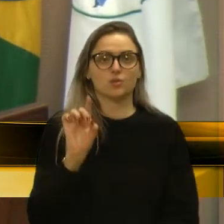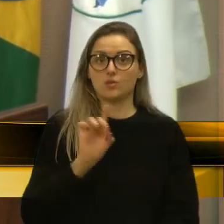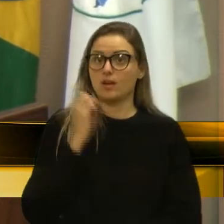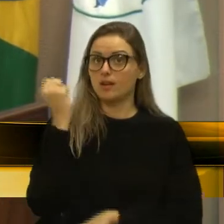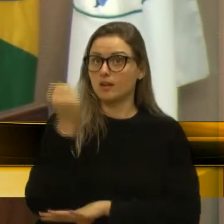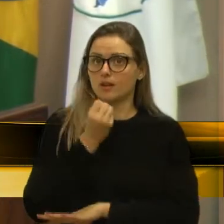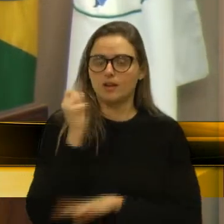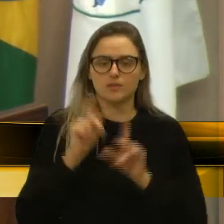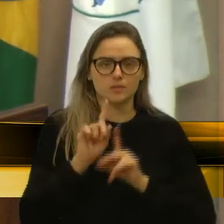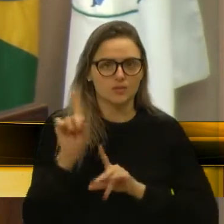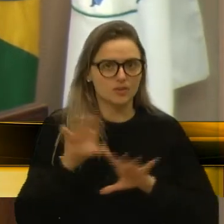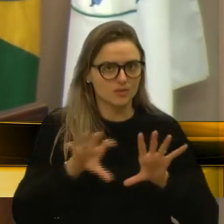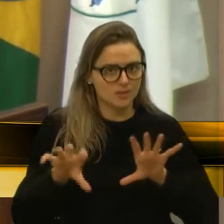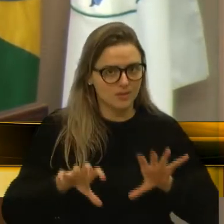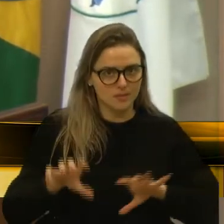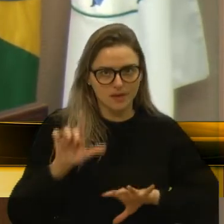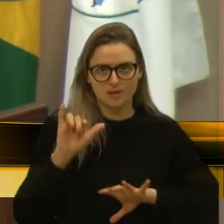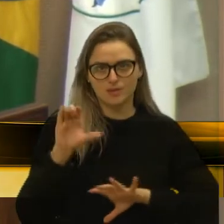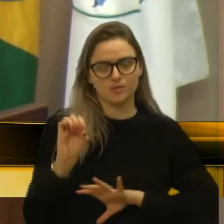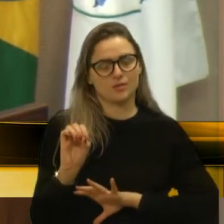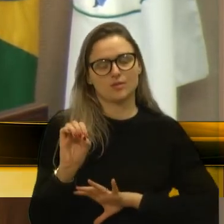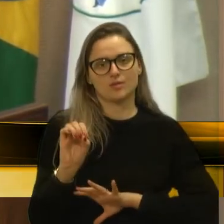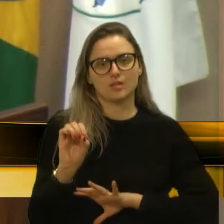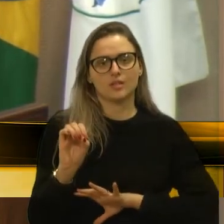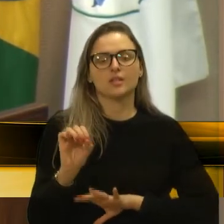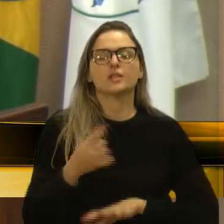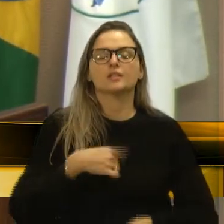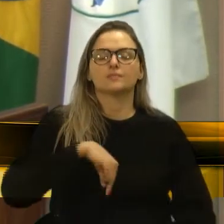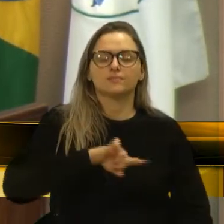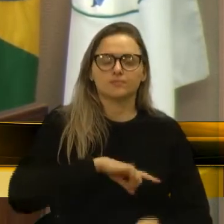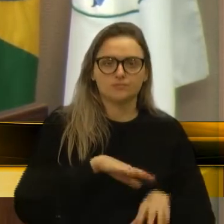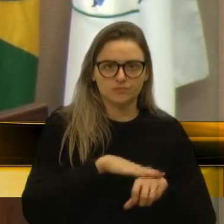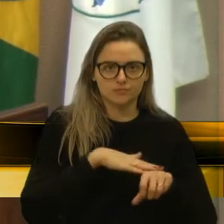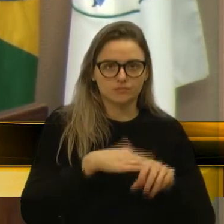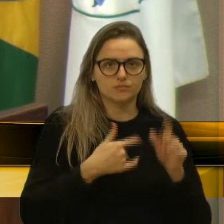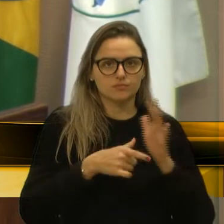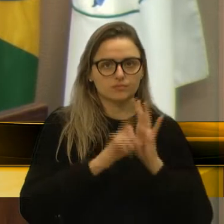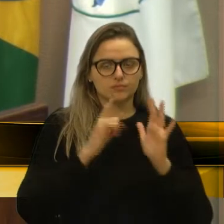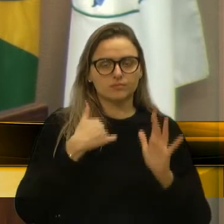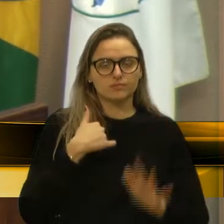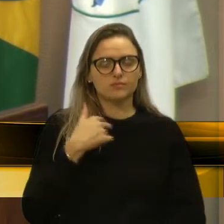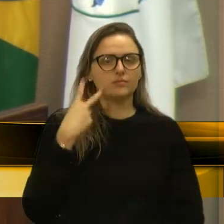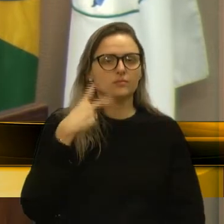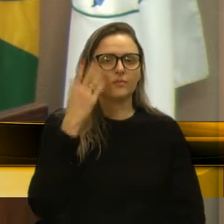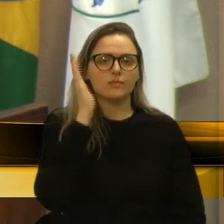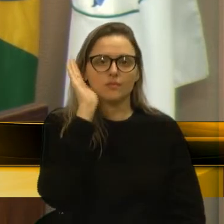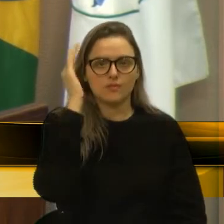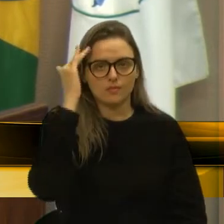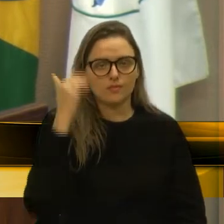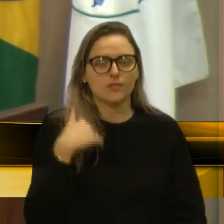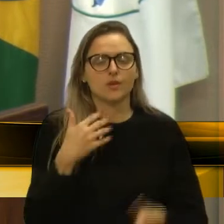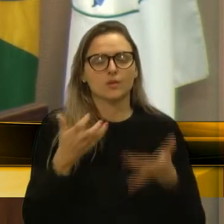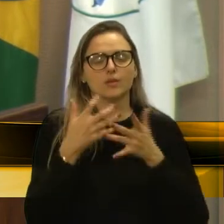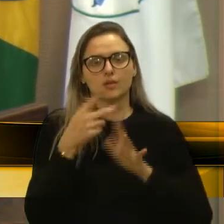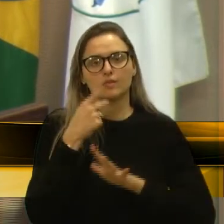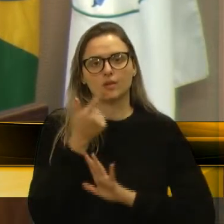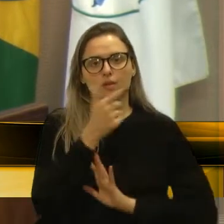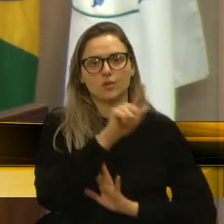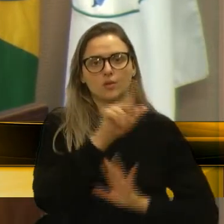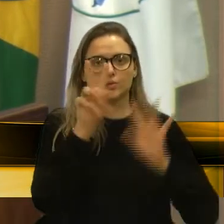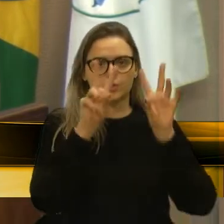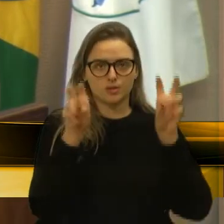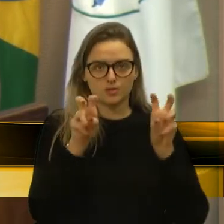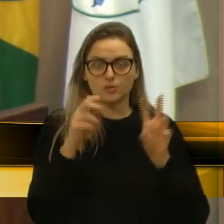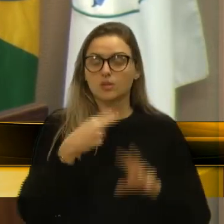né? E conforme estávamos falando, eu e o vereador Felipe, e aí eu quero entrar ao tema que eu trago aqui, a gente